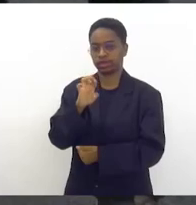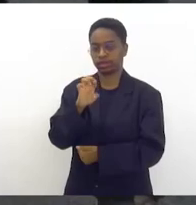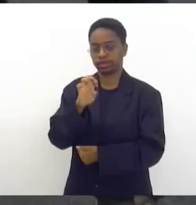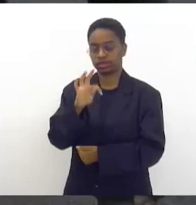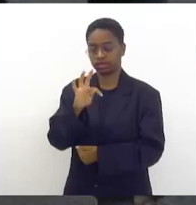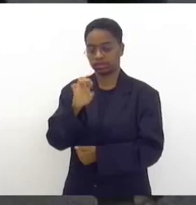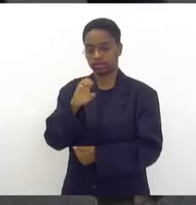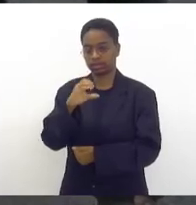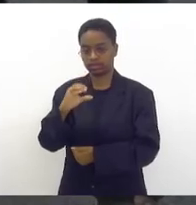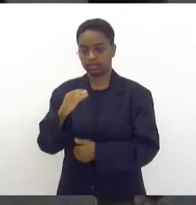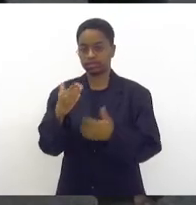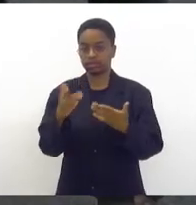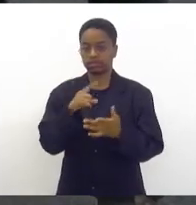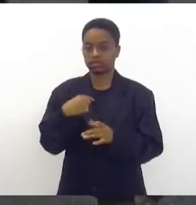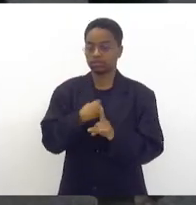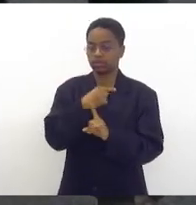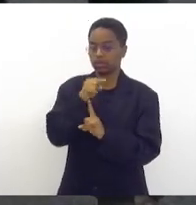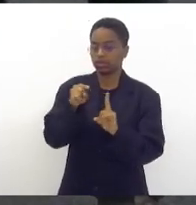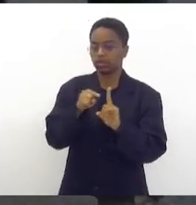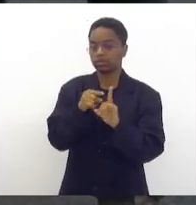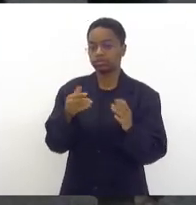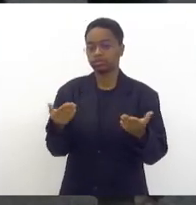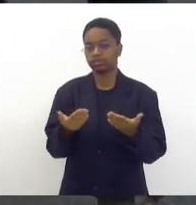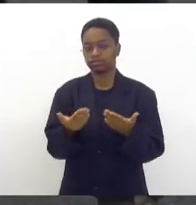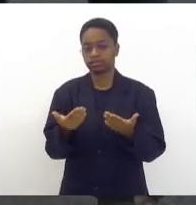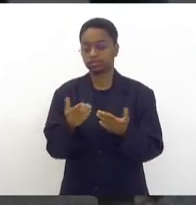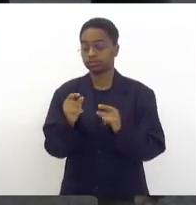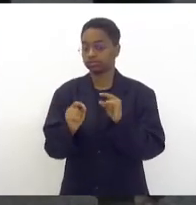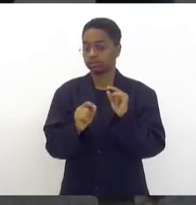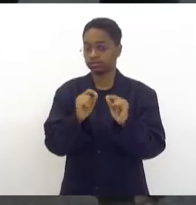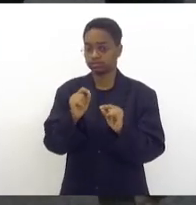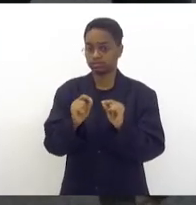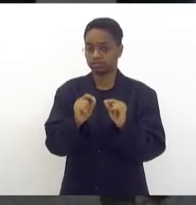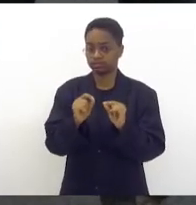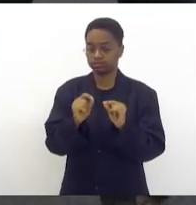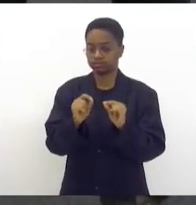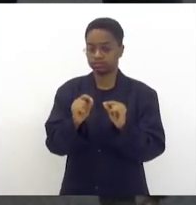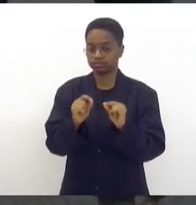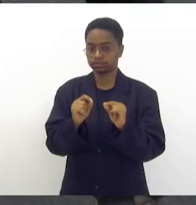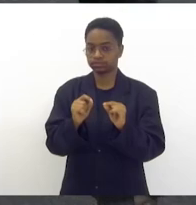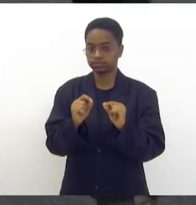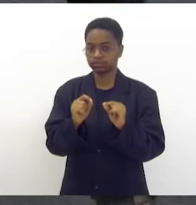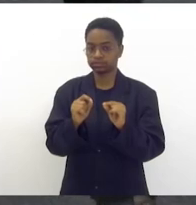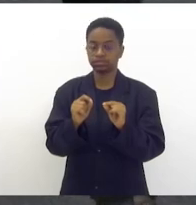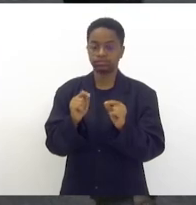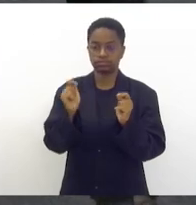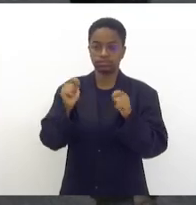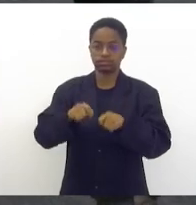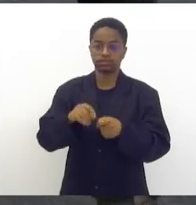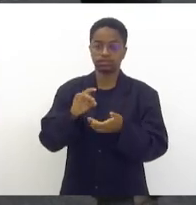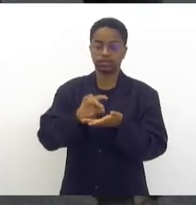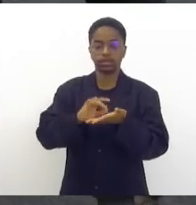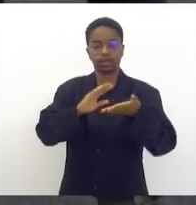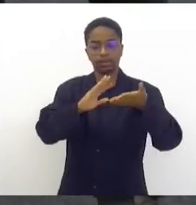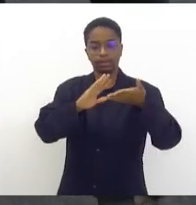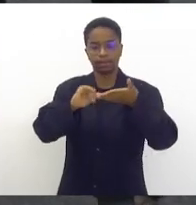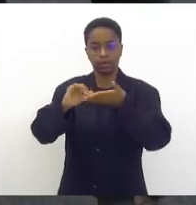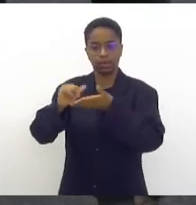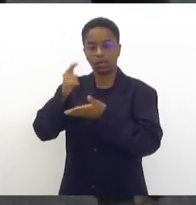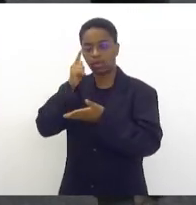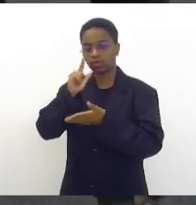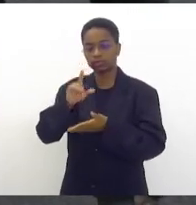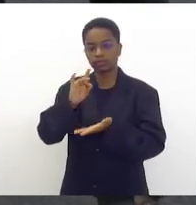se pretende aqui, na verdade, é que as remoções possam, de alguma maneira,